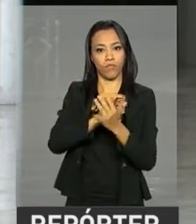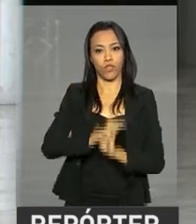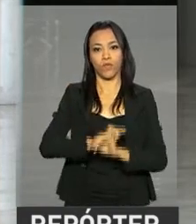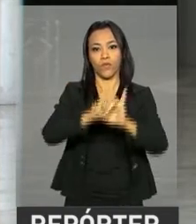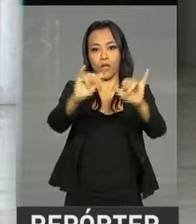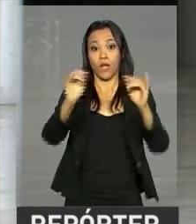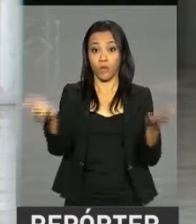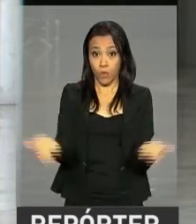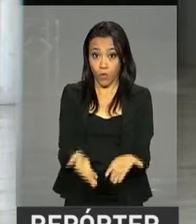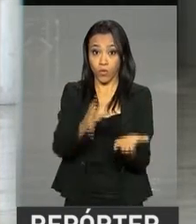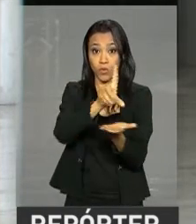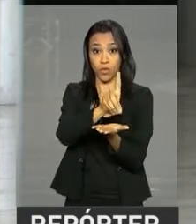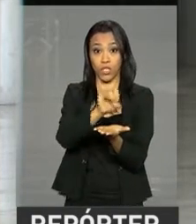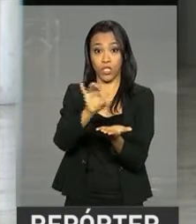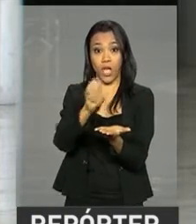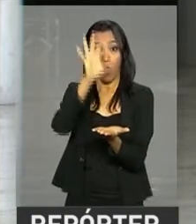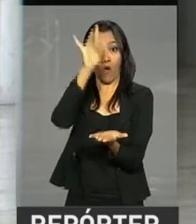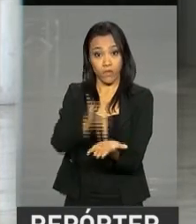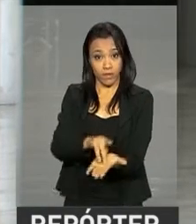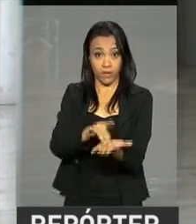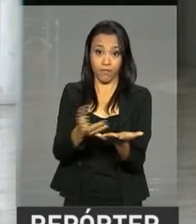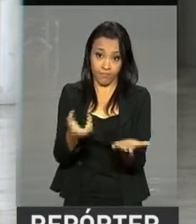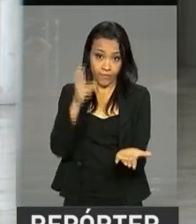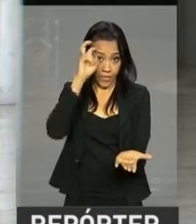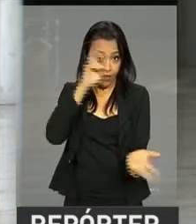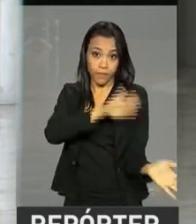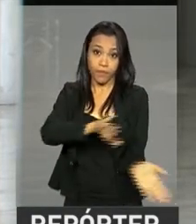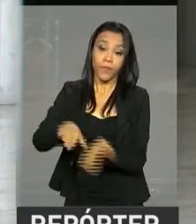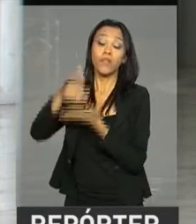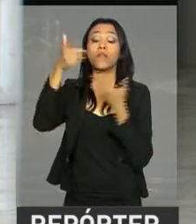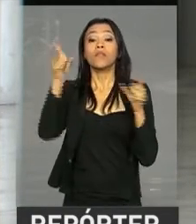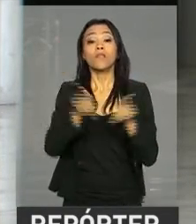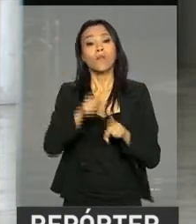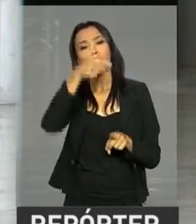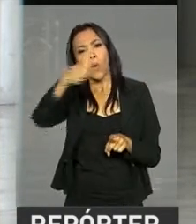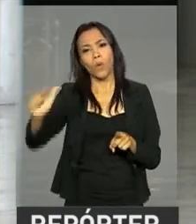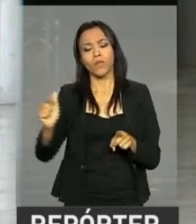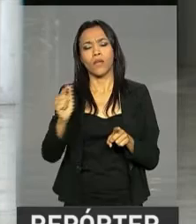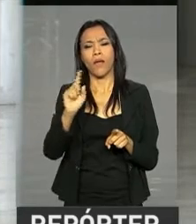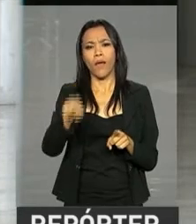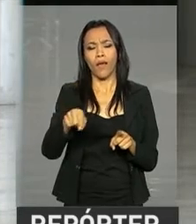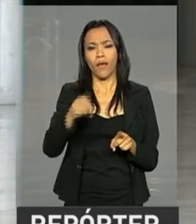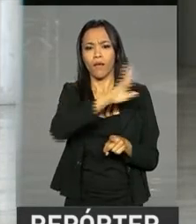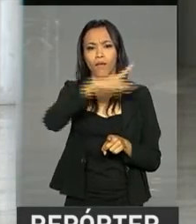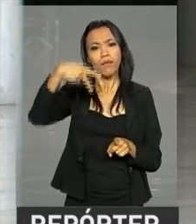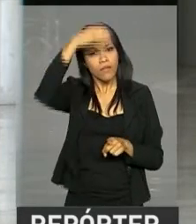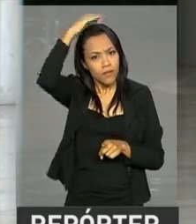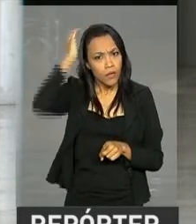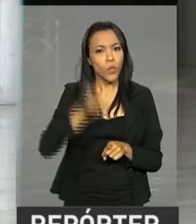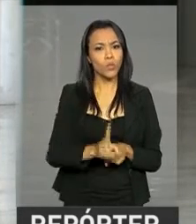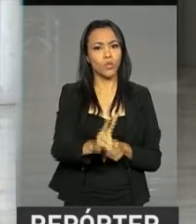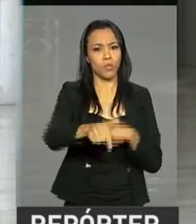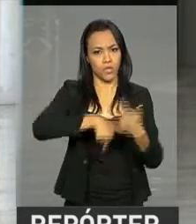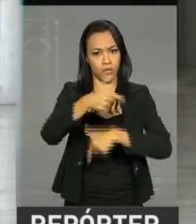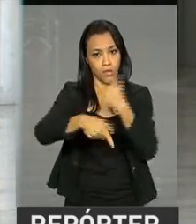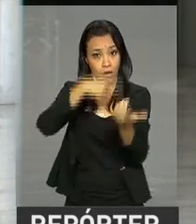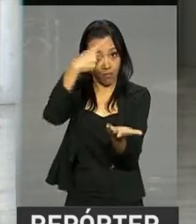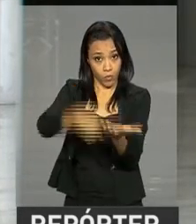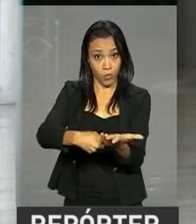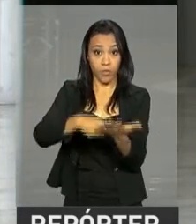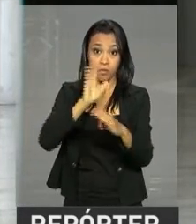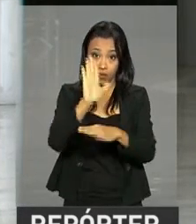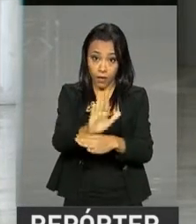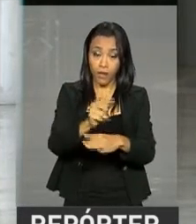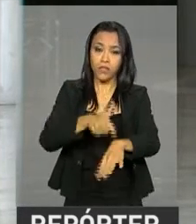União de hoje, quinta-feira. Bom, falando também de hoje aqui do Palácio do Planalto, o presidente Michel Temer segue cumprindo a agenda. Na parte da tarde,